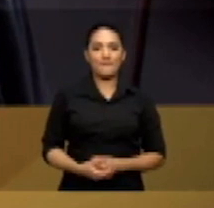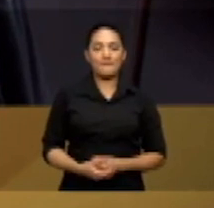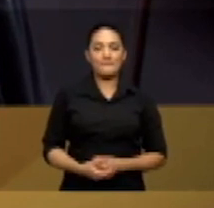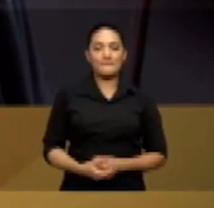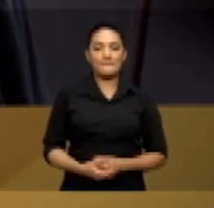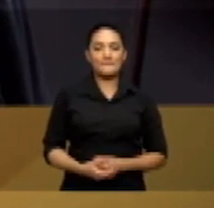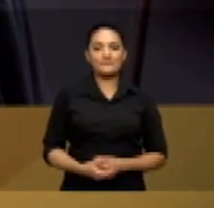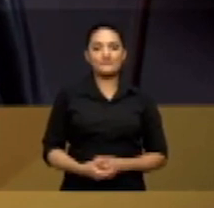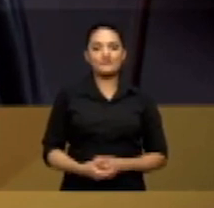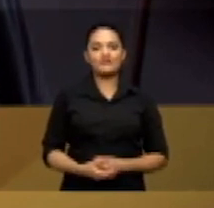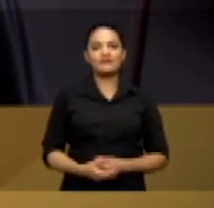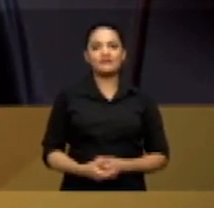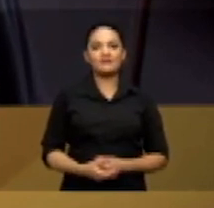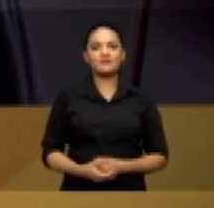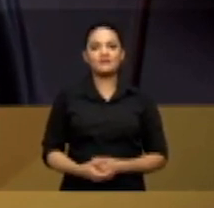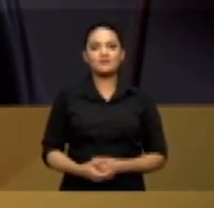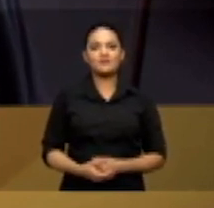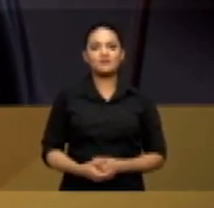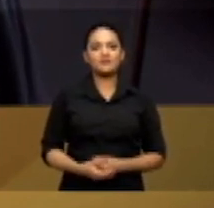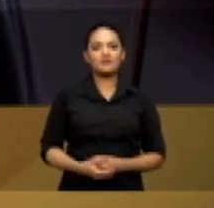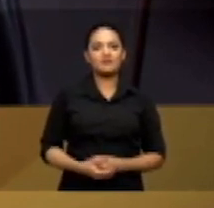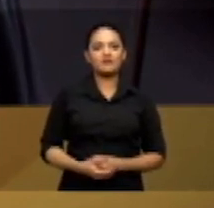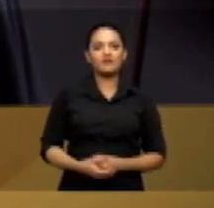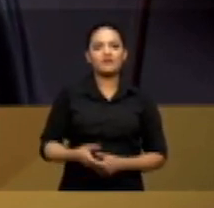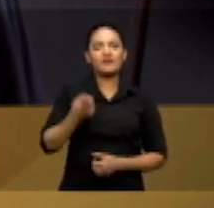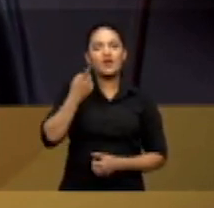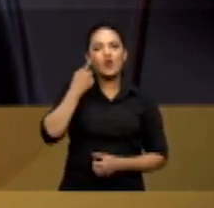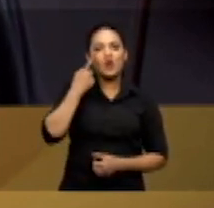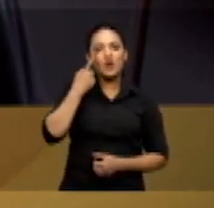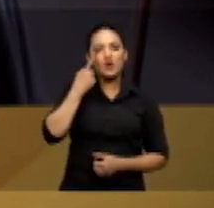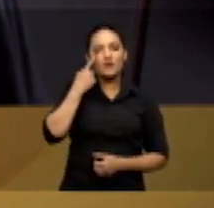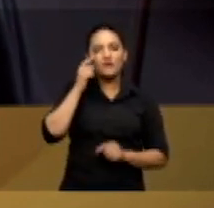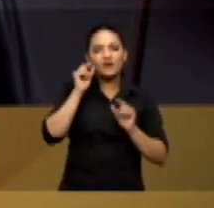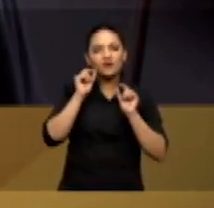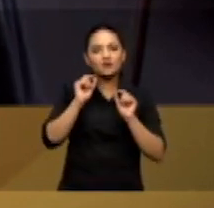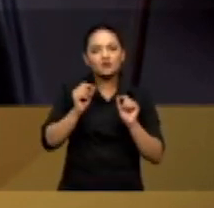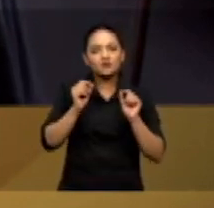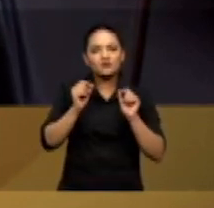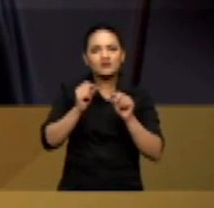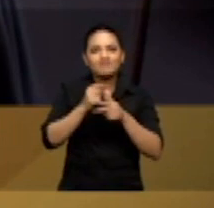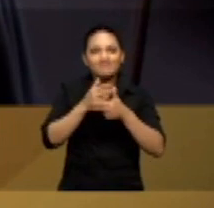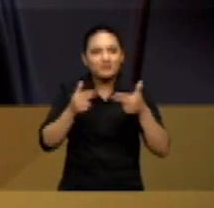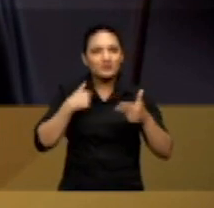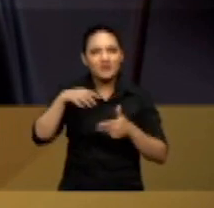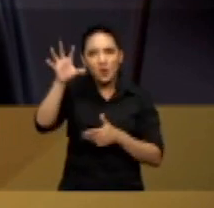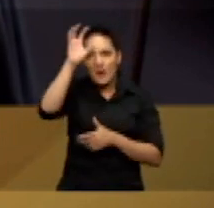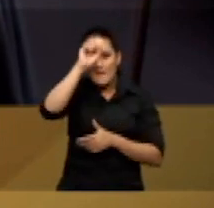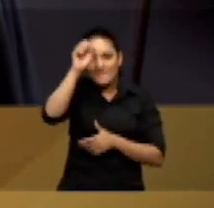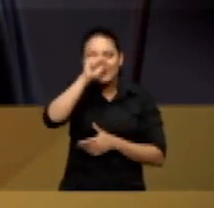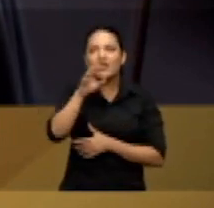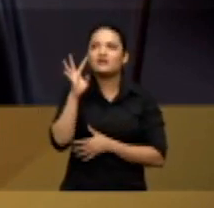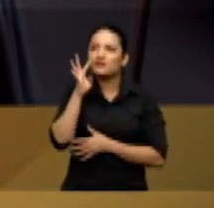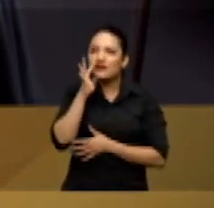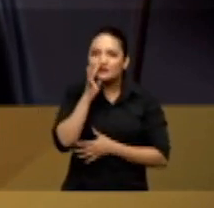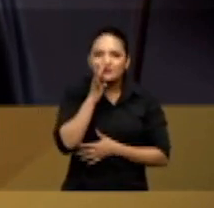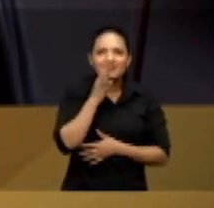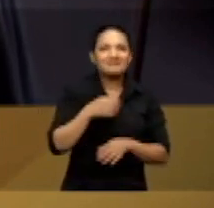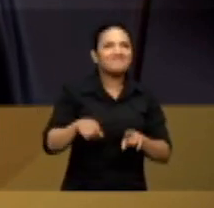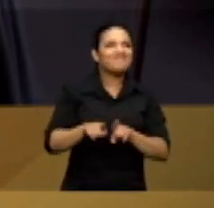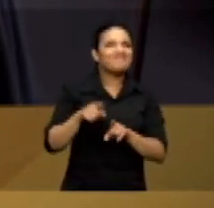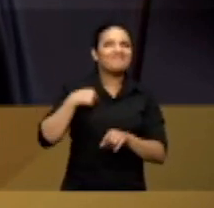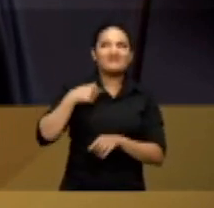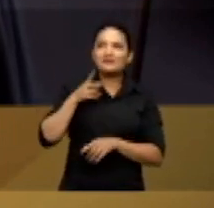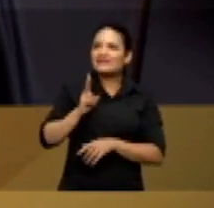Vejo aqui o penúltimo passo da corte que aprendi a admirar e segue atraindo a minha